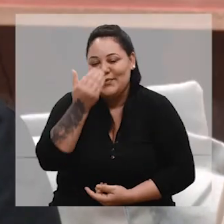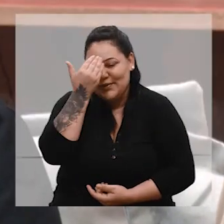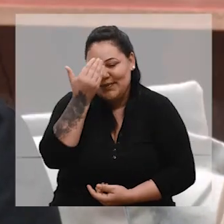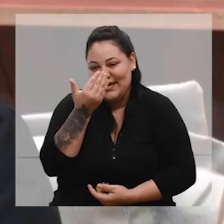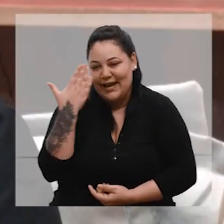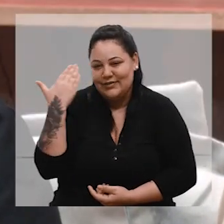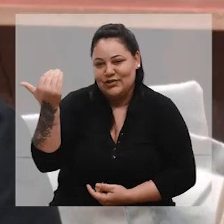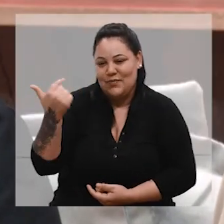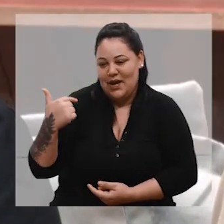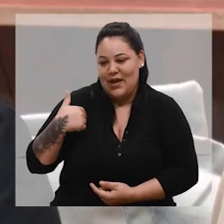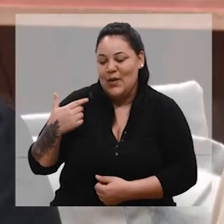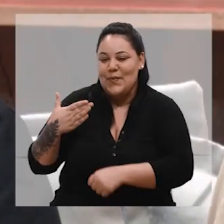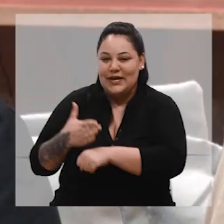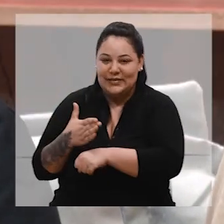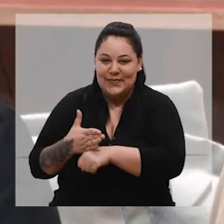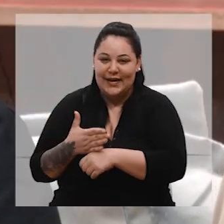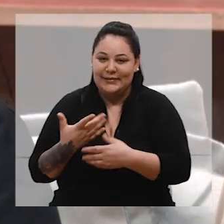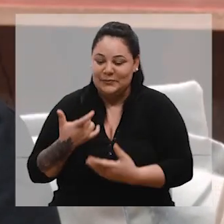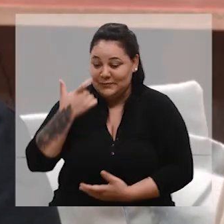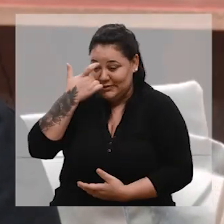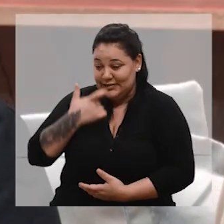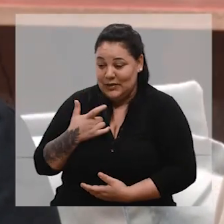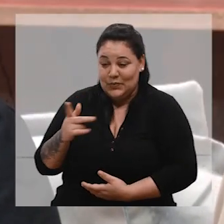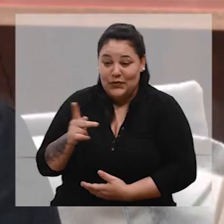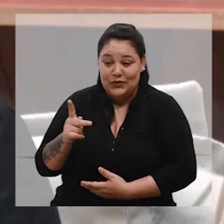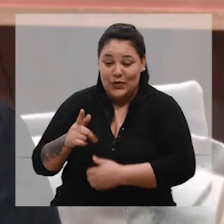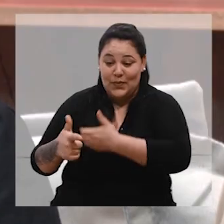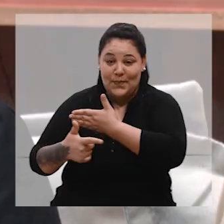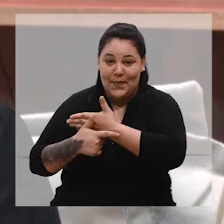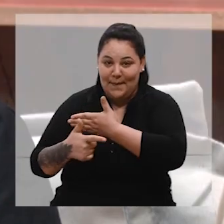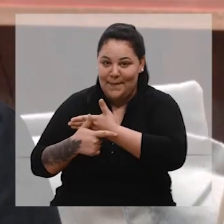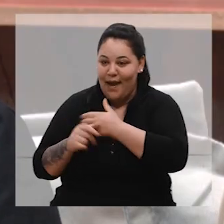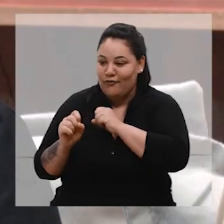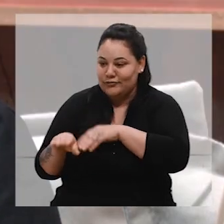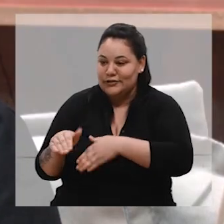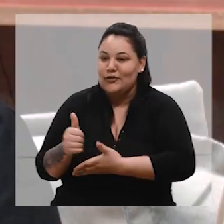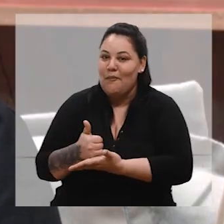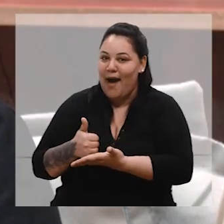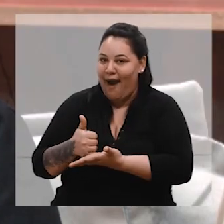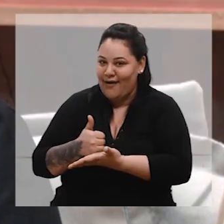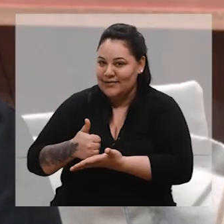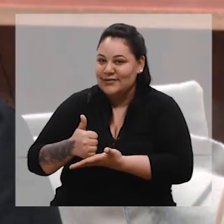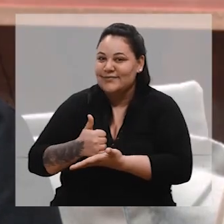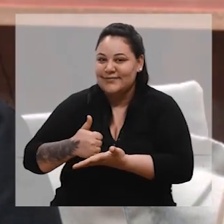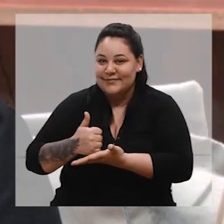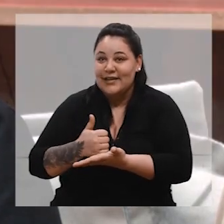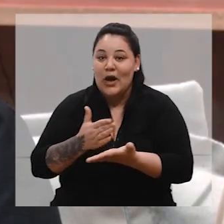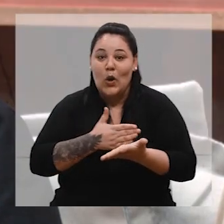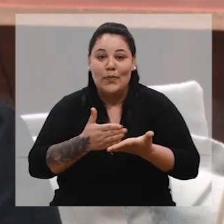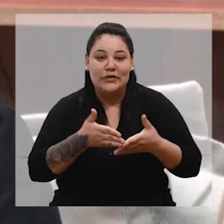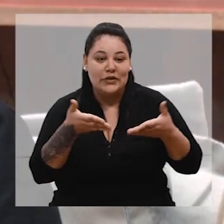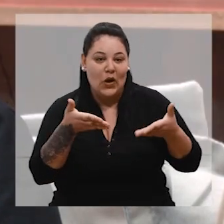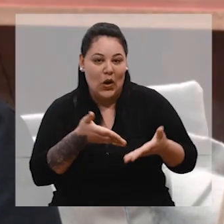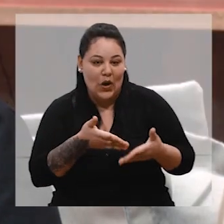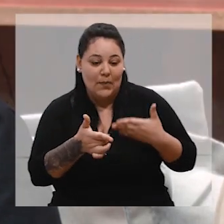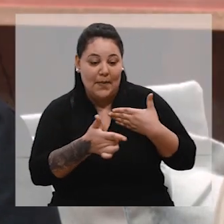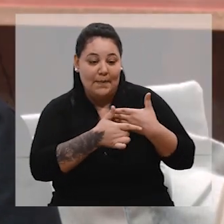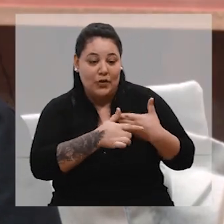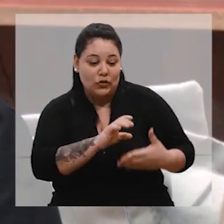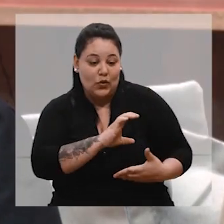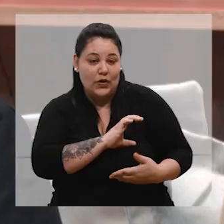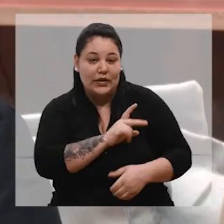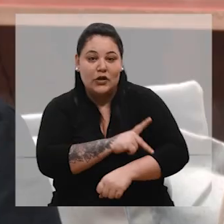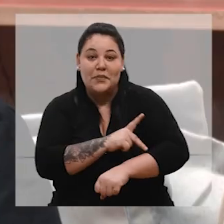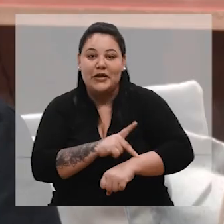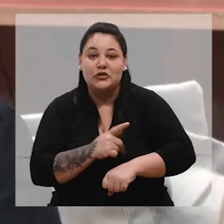Vânia. Obrigado pelo convite. Ser um professor da educação básica, né, e